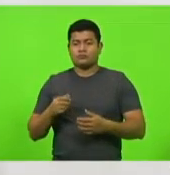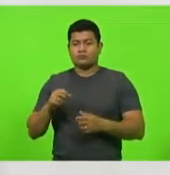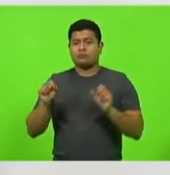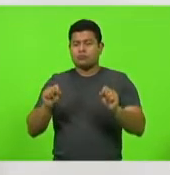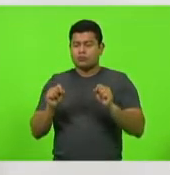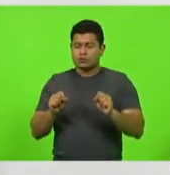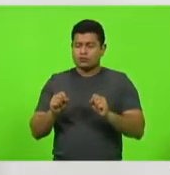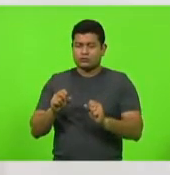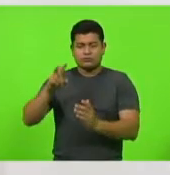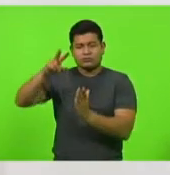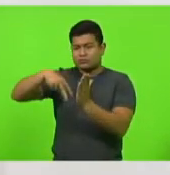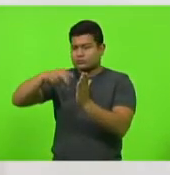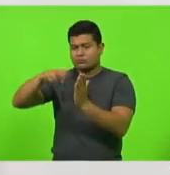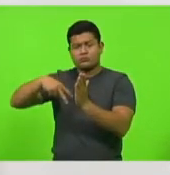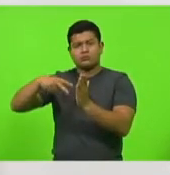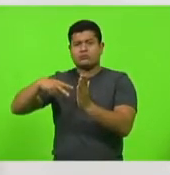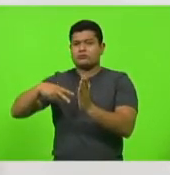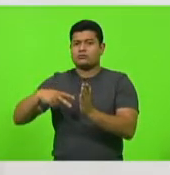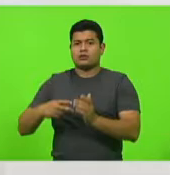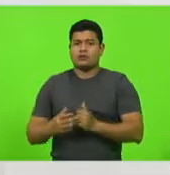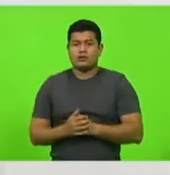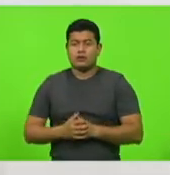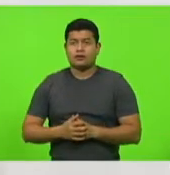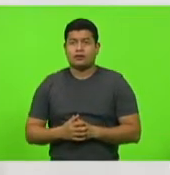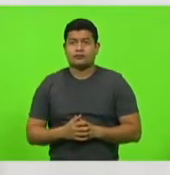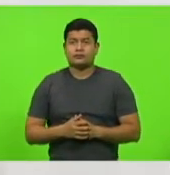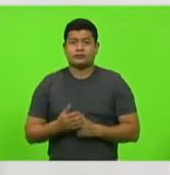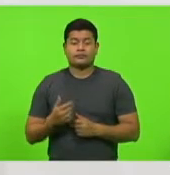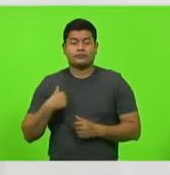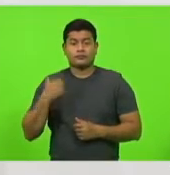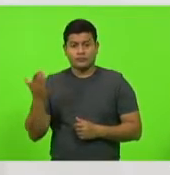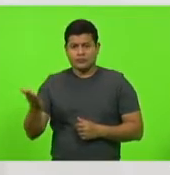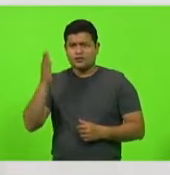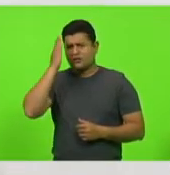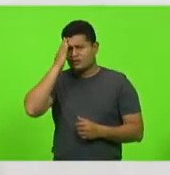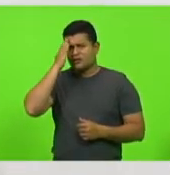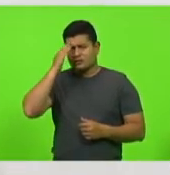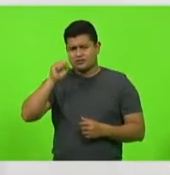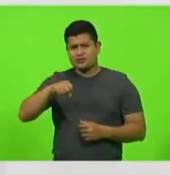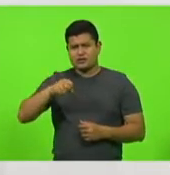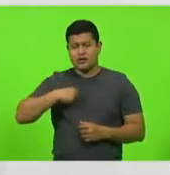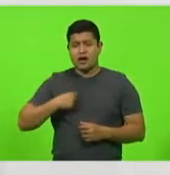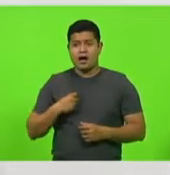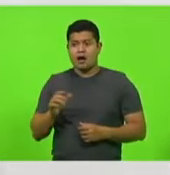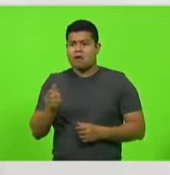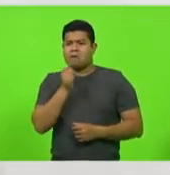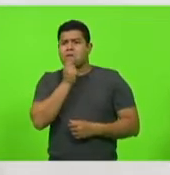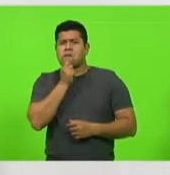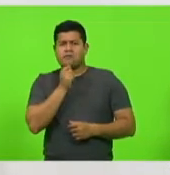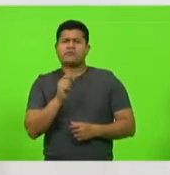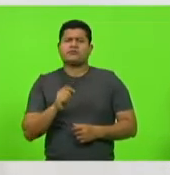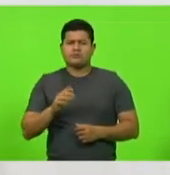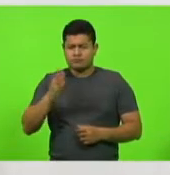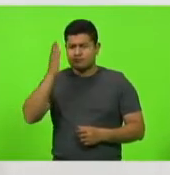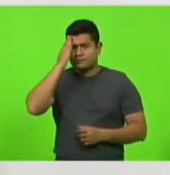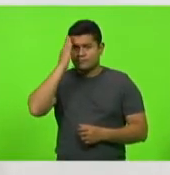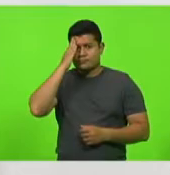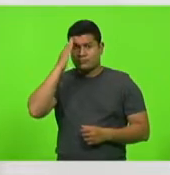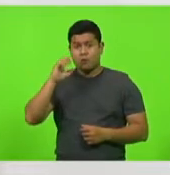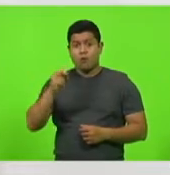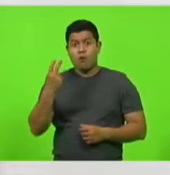saber. Não existe a possibilidade de que ele não saiba ou não tenha entendido o que